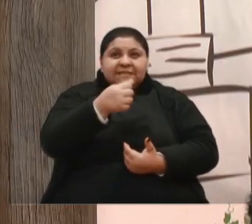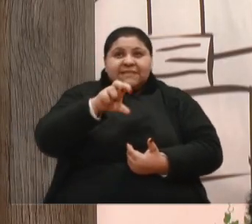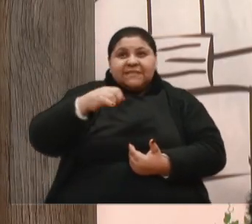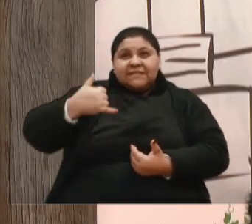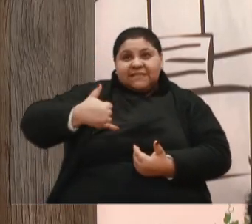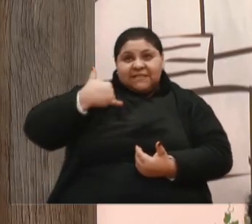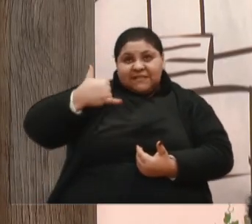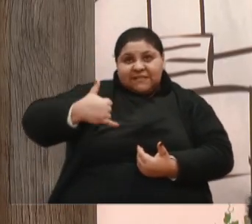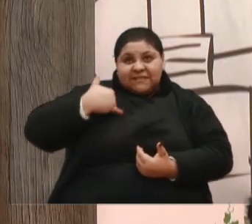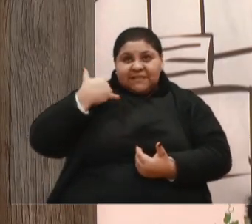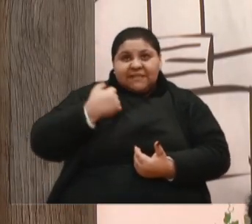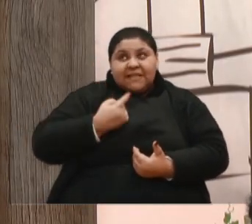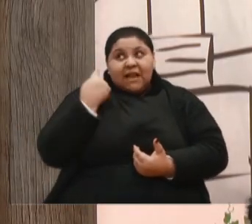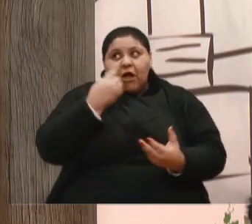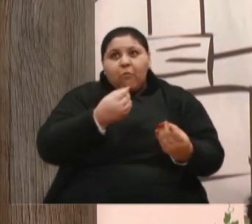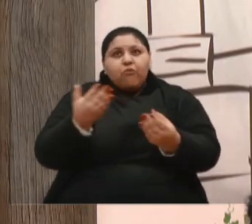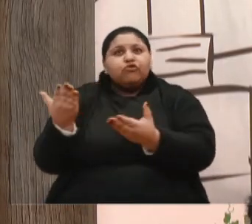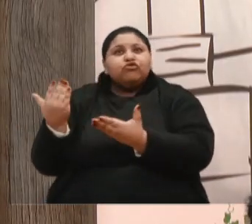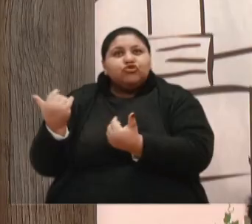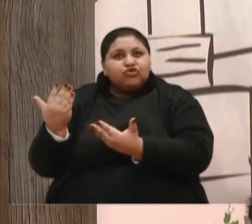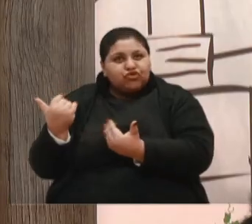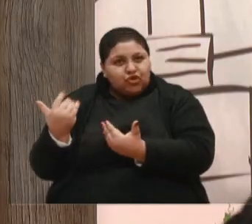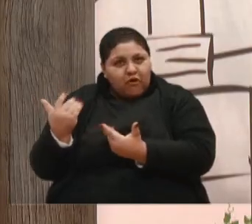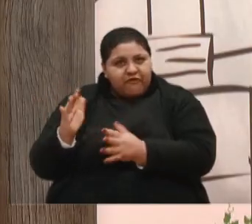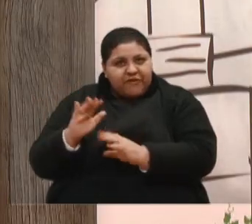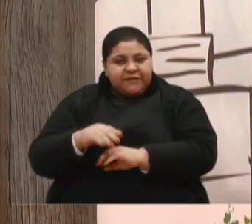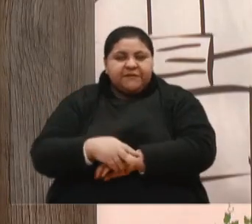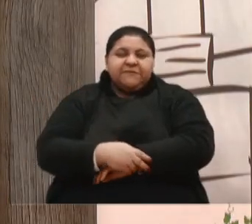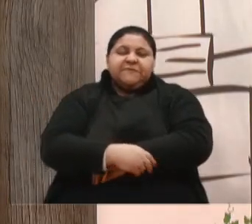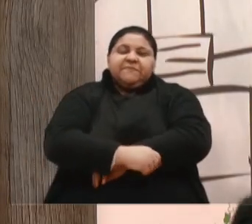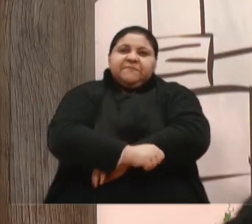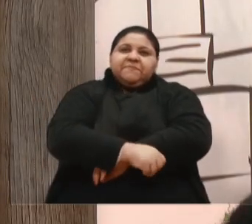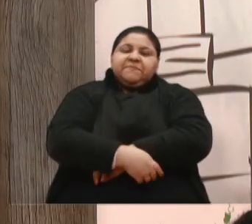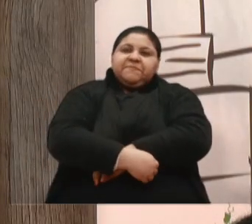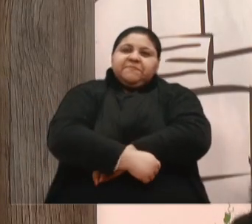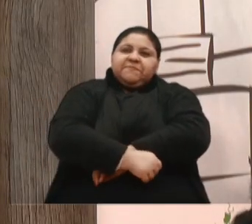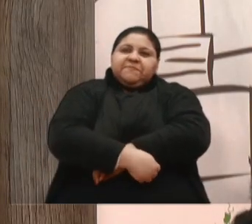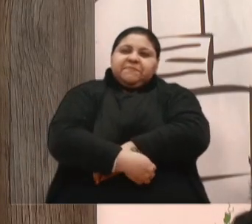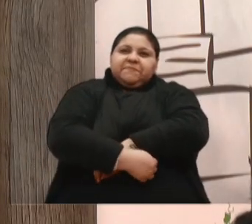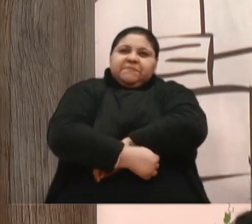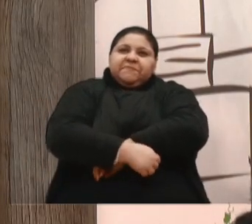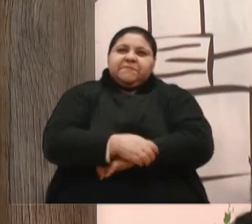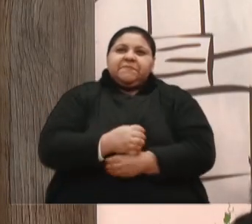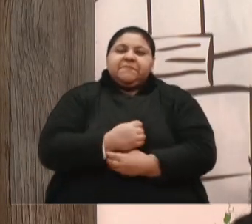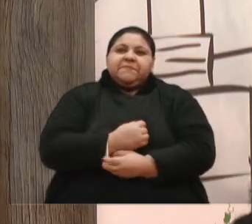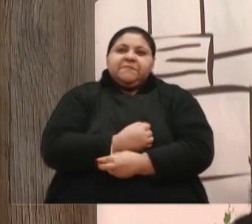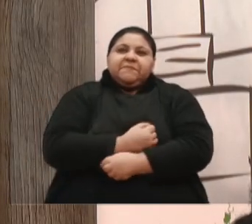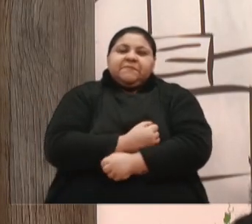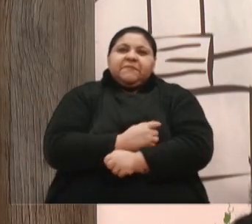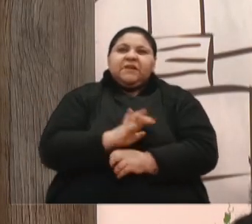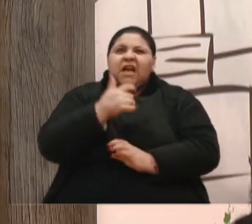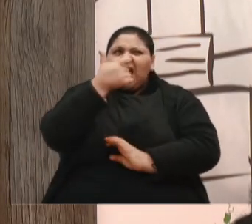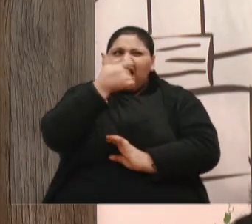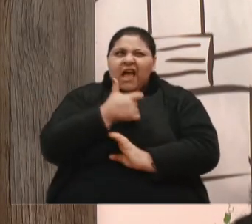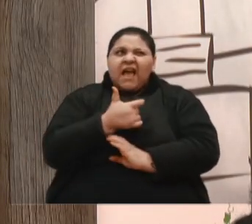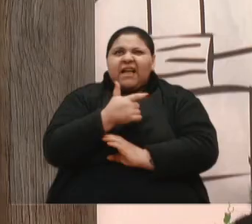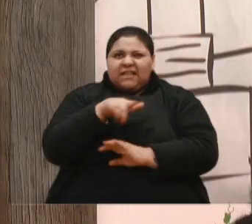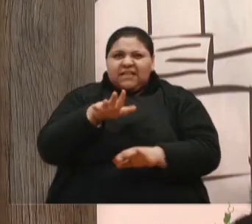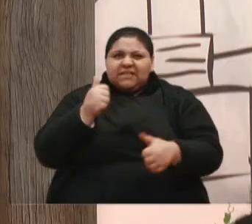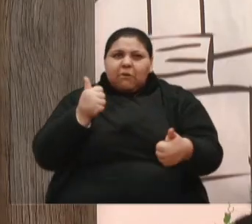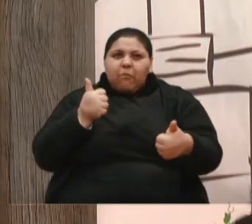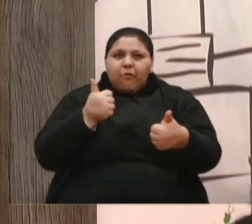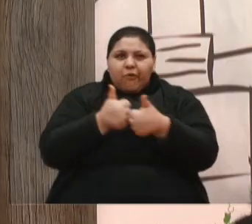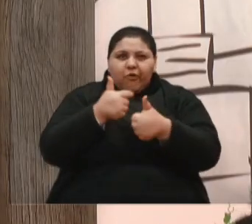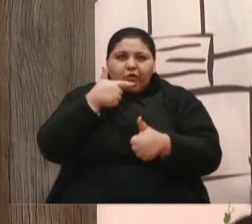65. Então, ela era muito Ela te jovem. teve com 15 anos. 15 anos. Nossa. Então, a gente, acho